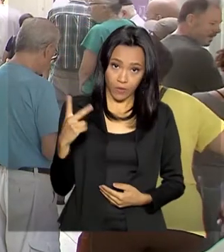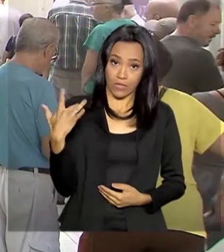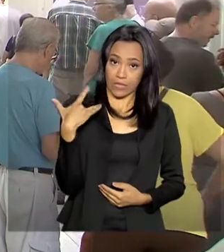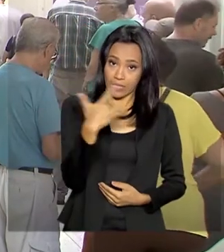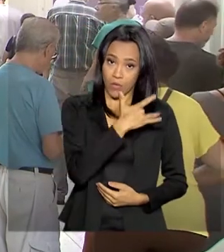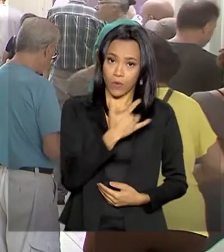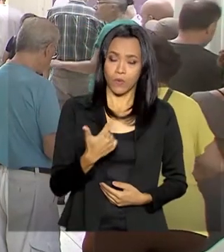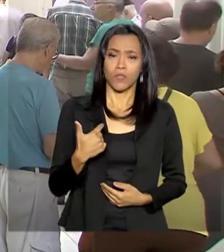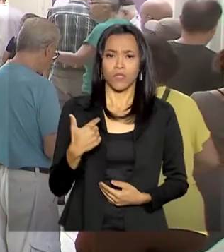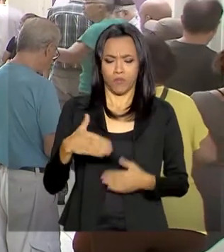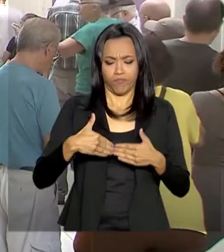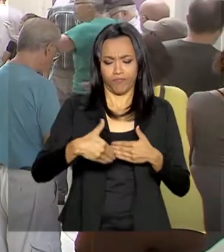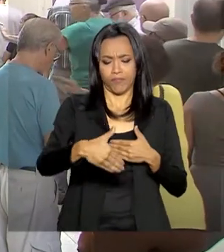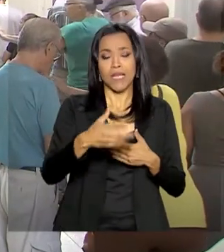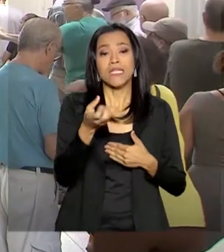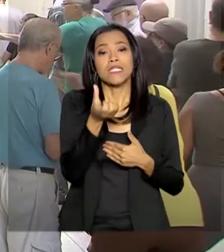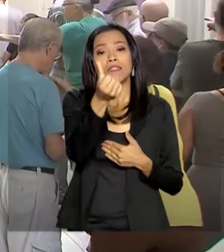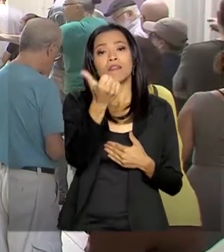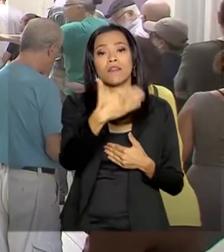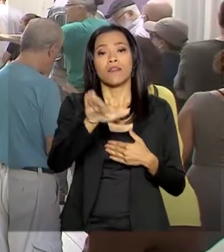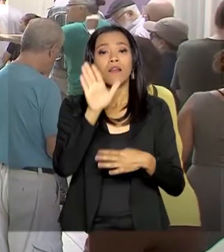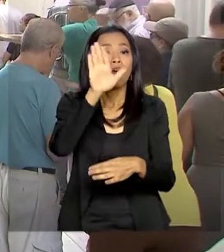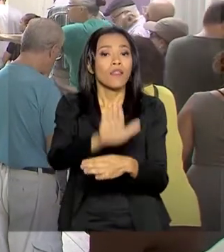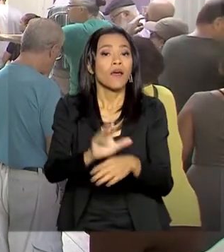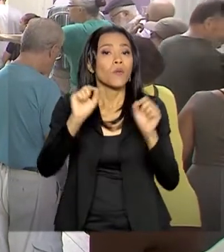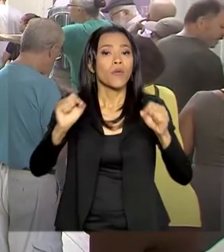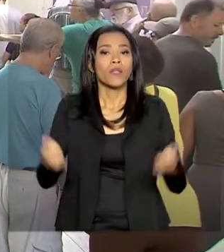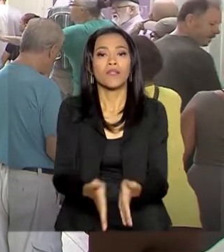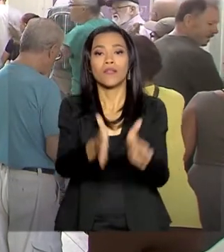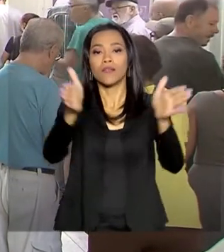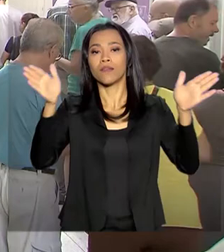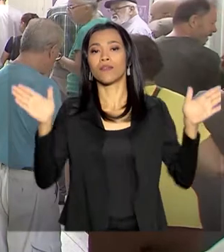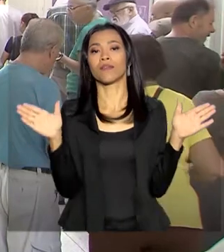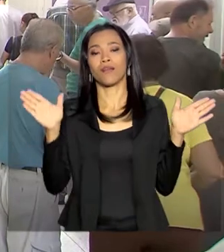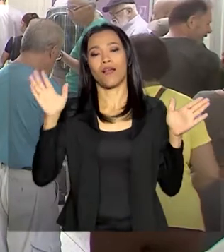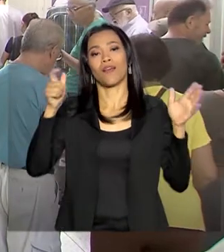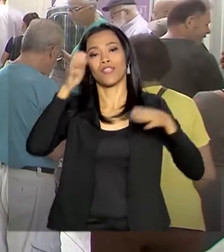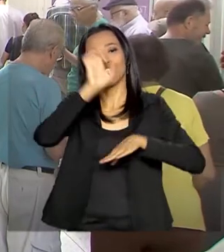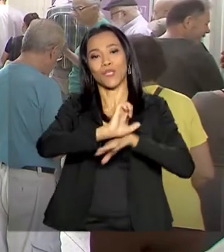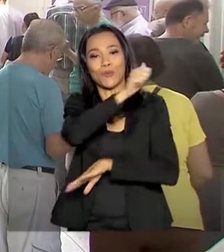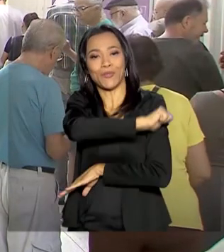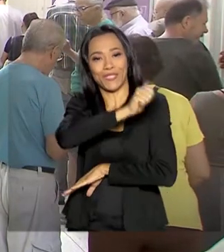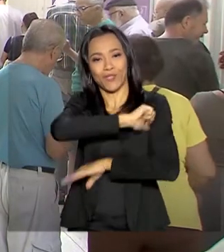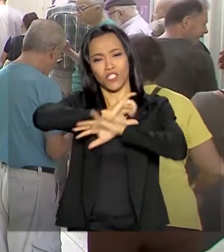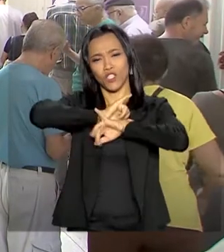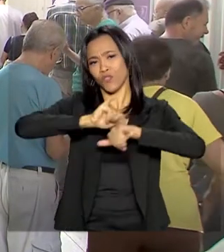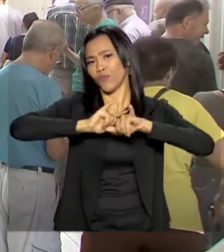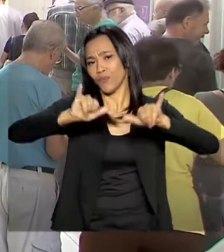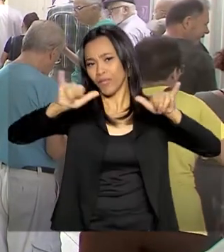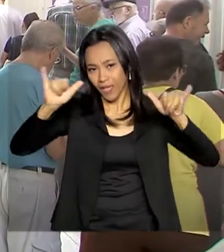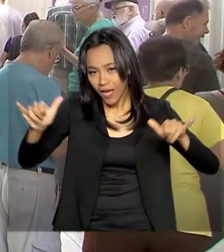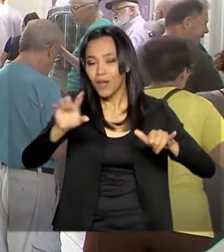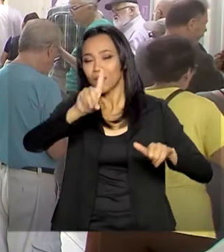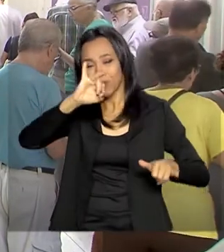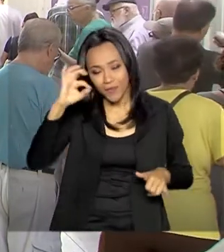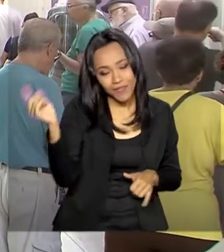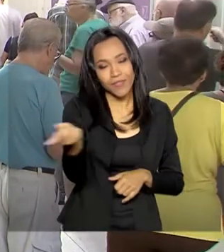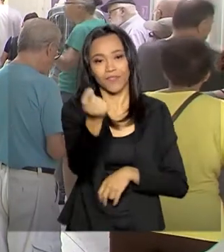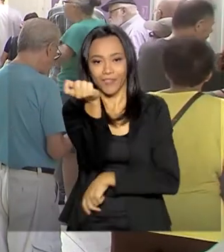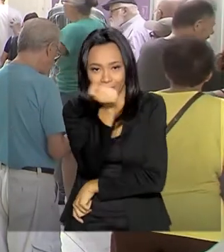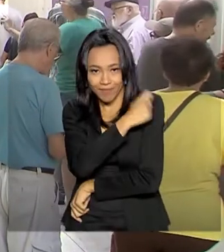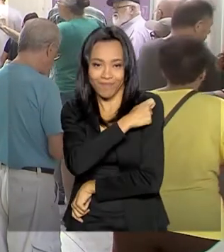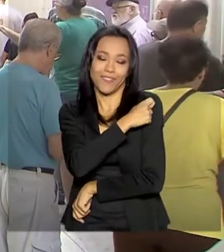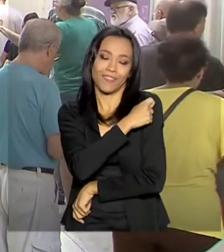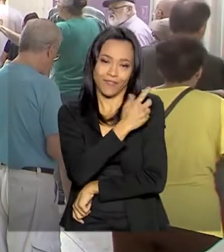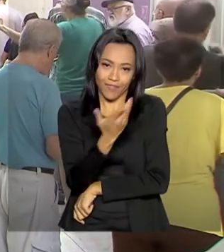participa logo mais às 18h30 da tarde de um evento no Cristo Redentor para fazer o lançamento do dia D de mobilização para